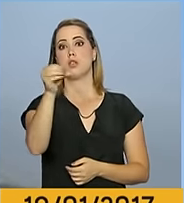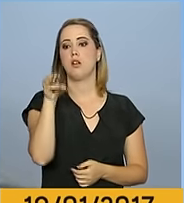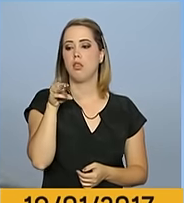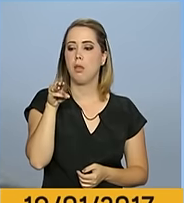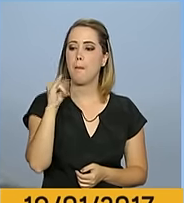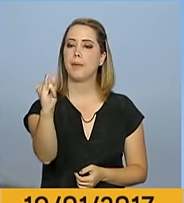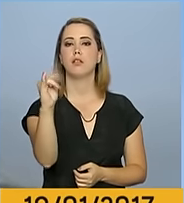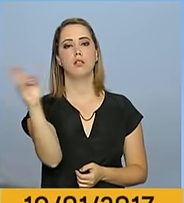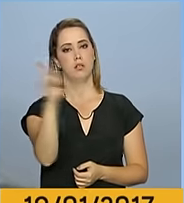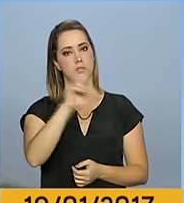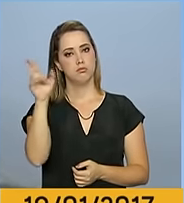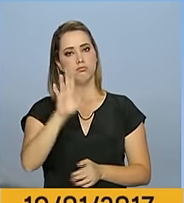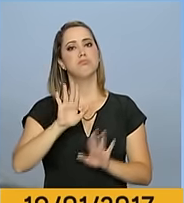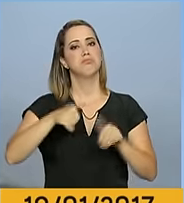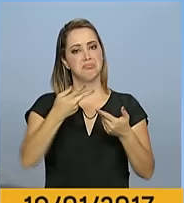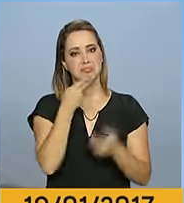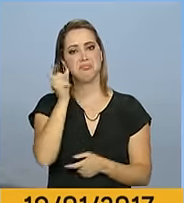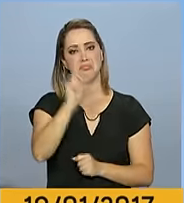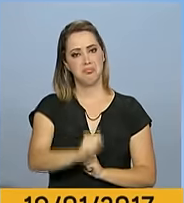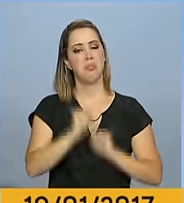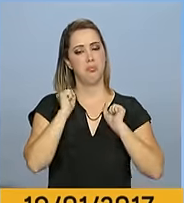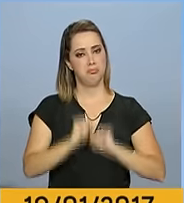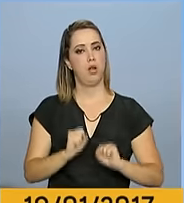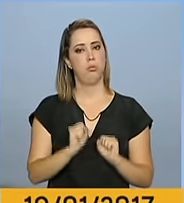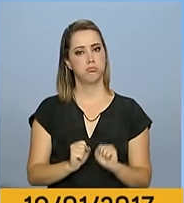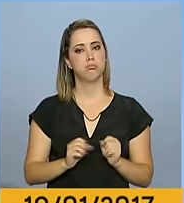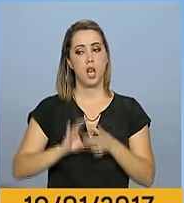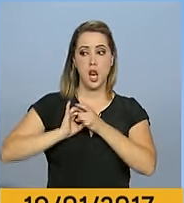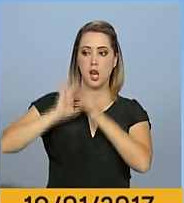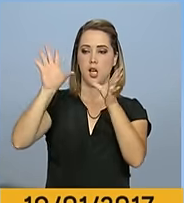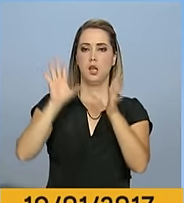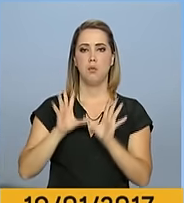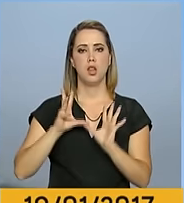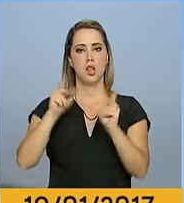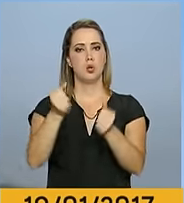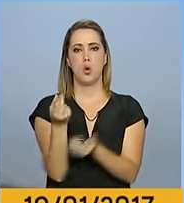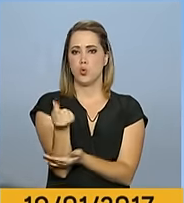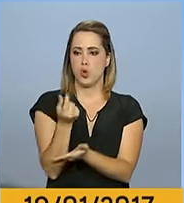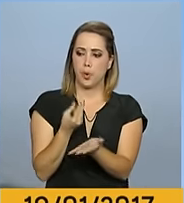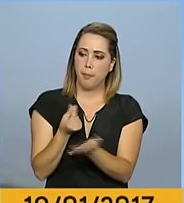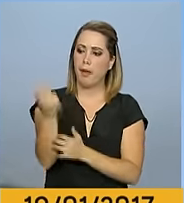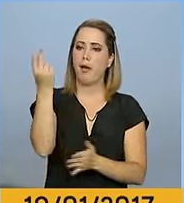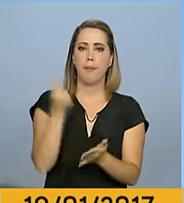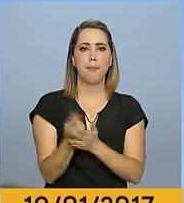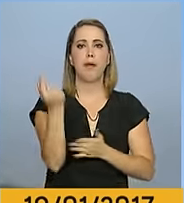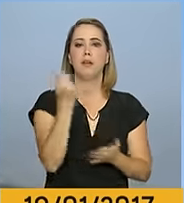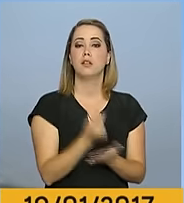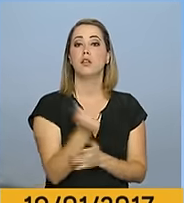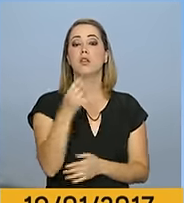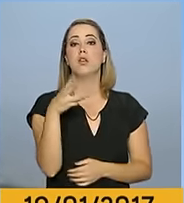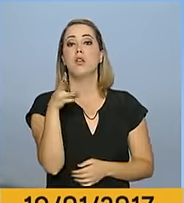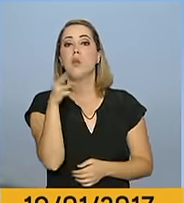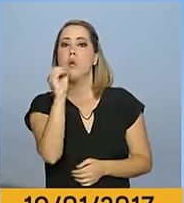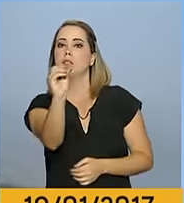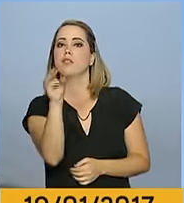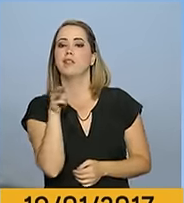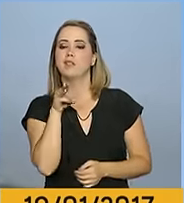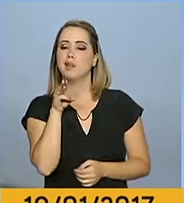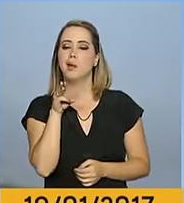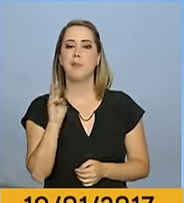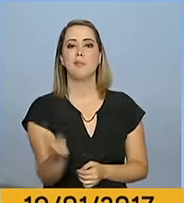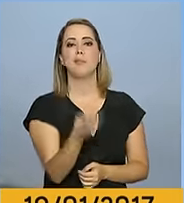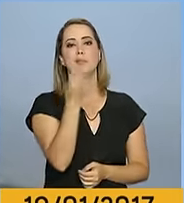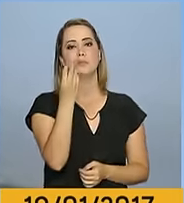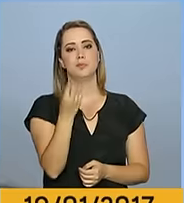de reais. Eu disse: muito bem, vamos liberar as contas inativadas, que vai alcançar cerca de 30 milhões